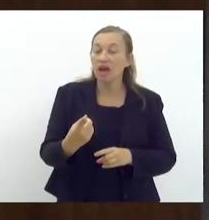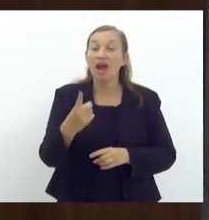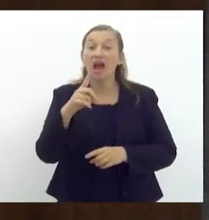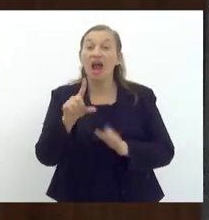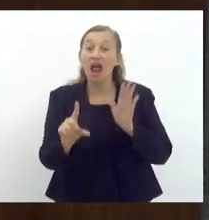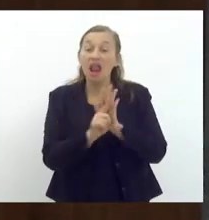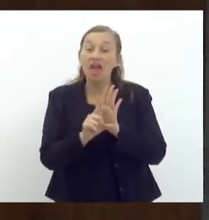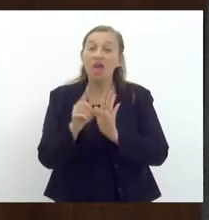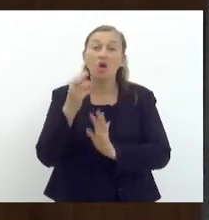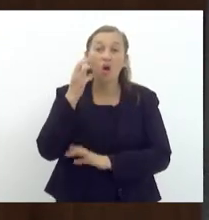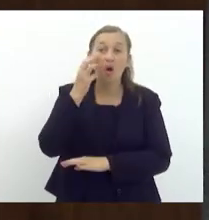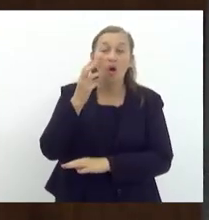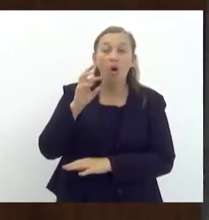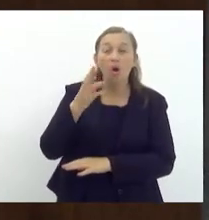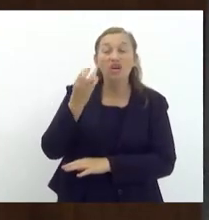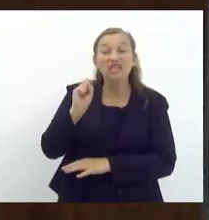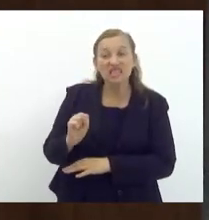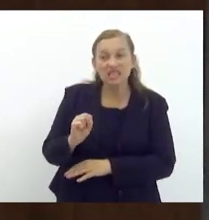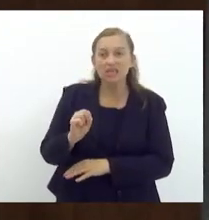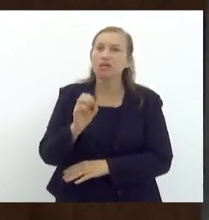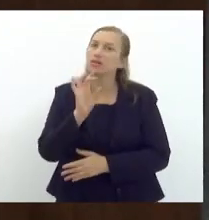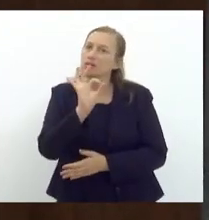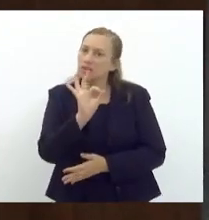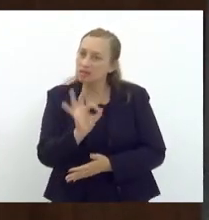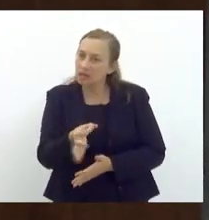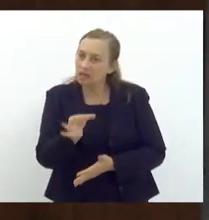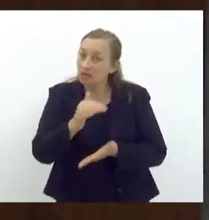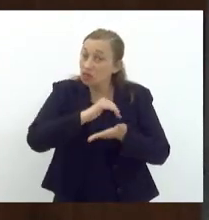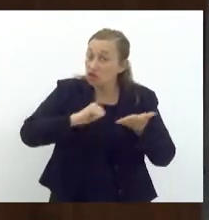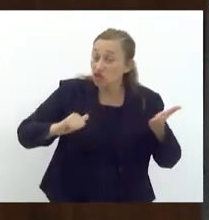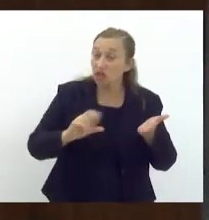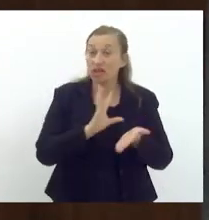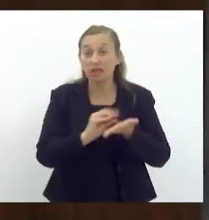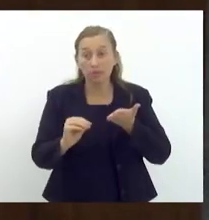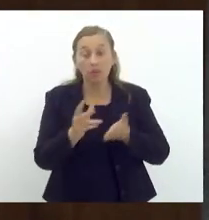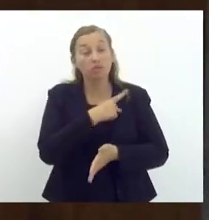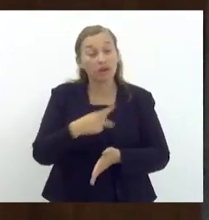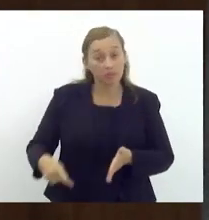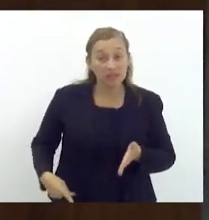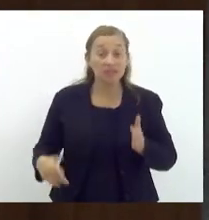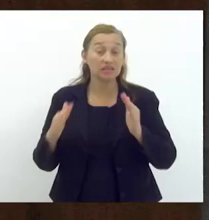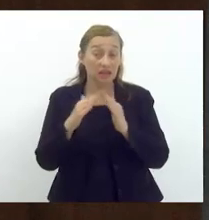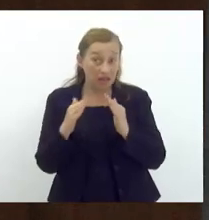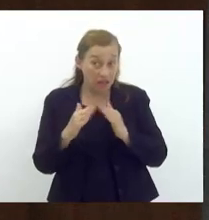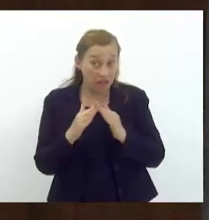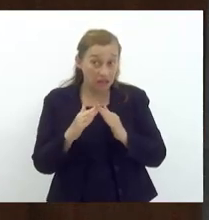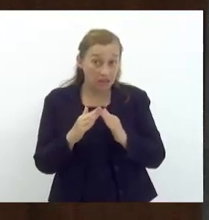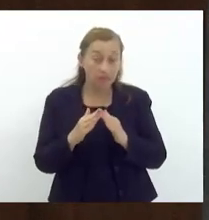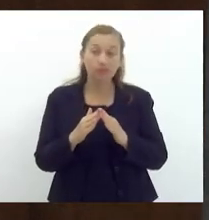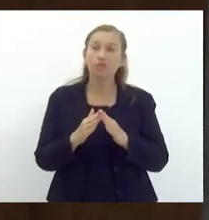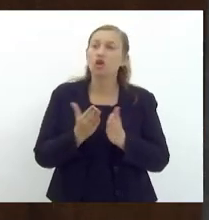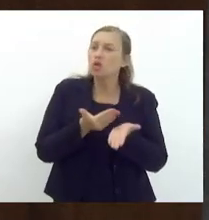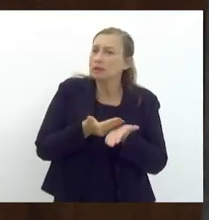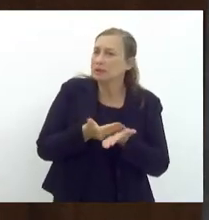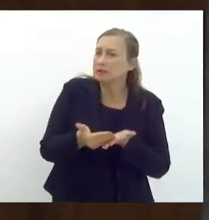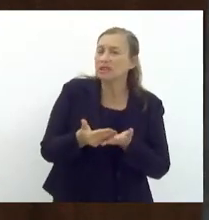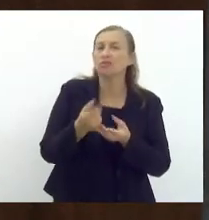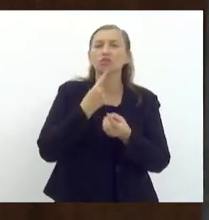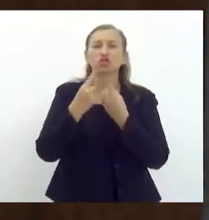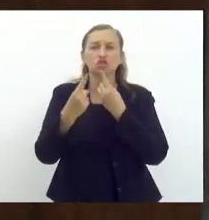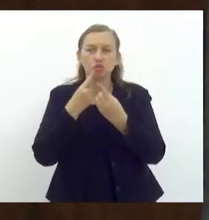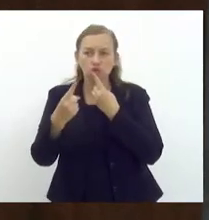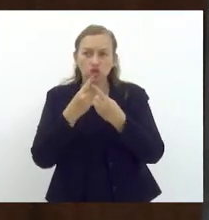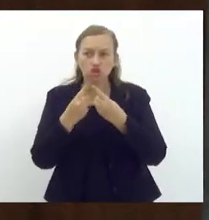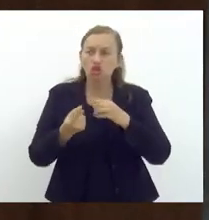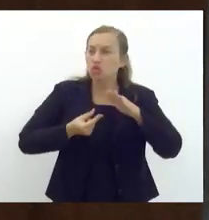Rosinha que sabiamente foi retirada de pauta pela presidência da casa e quando começamos a discutir